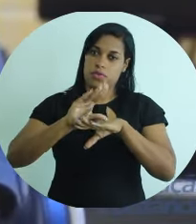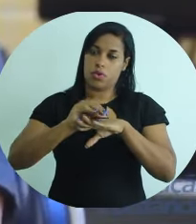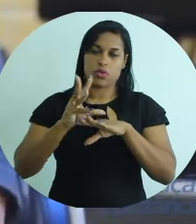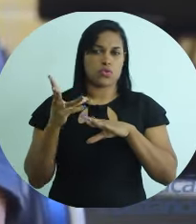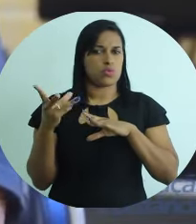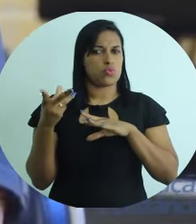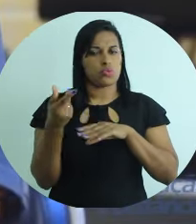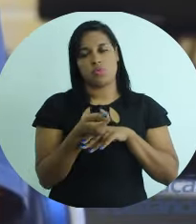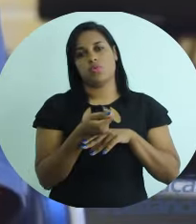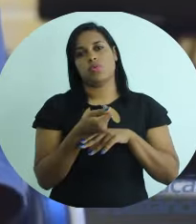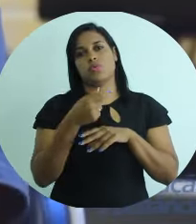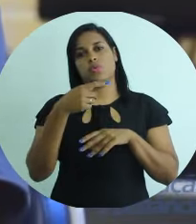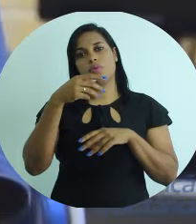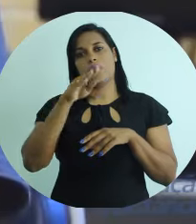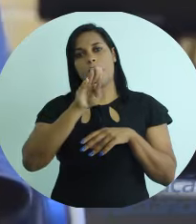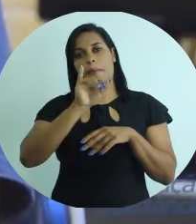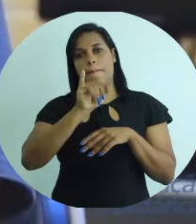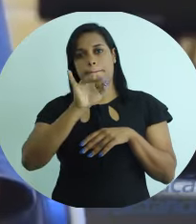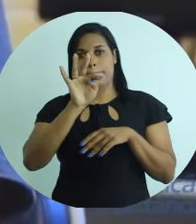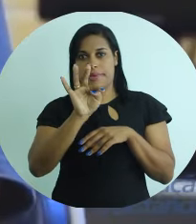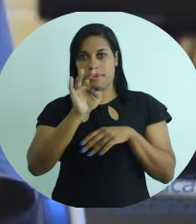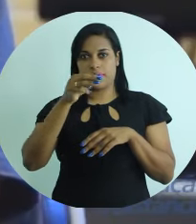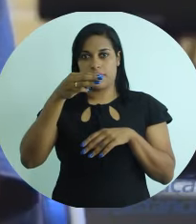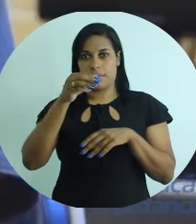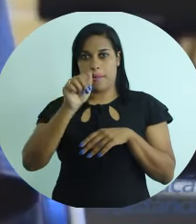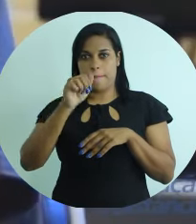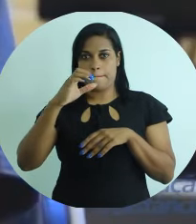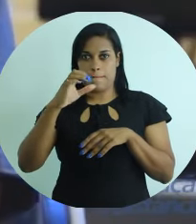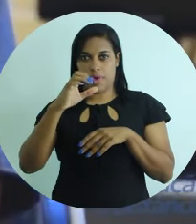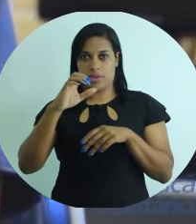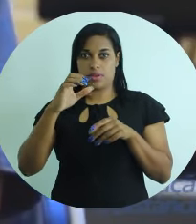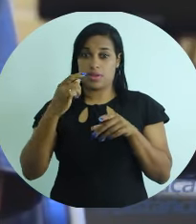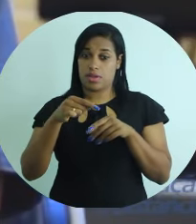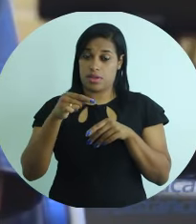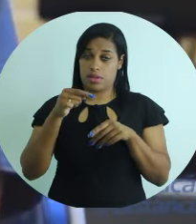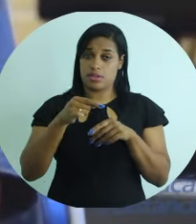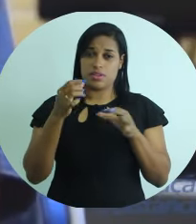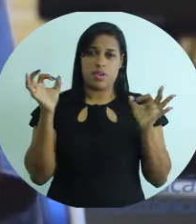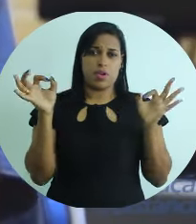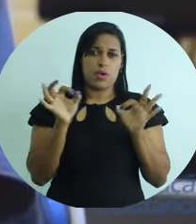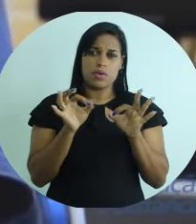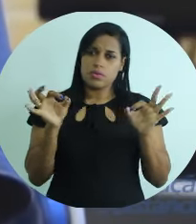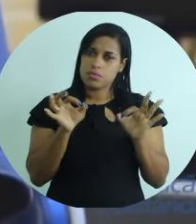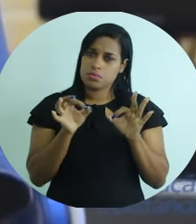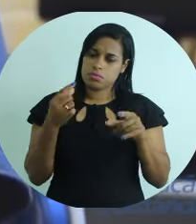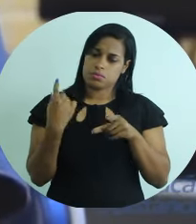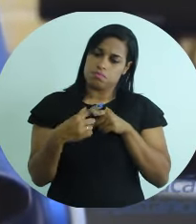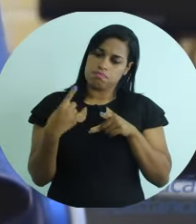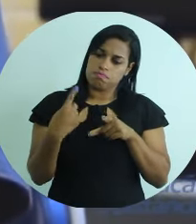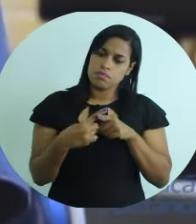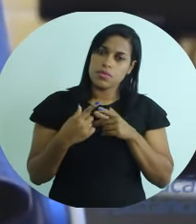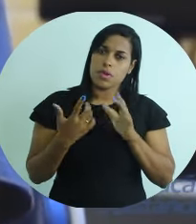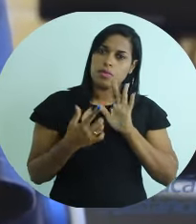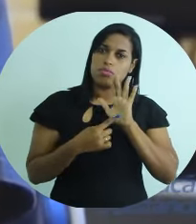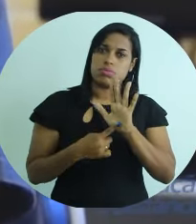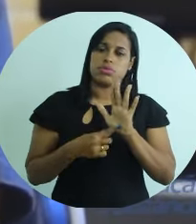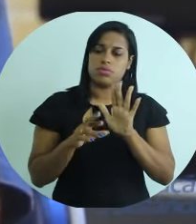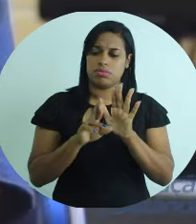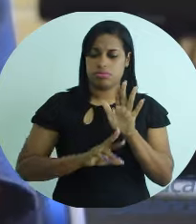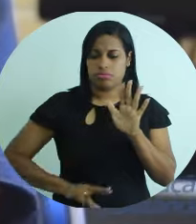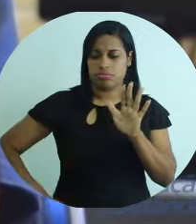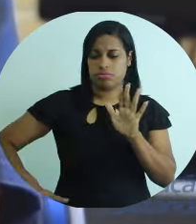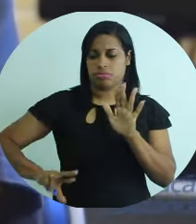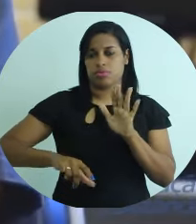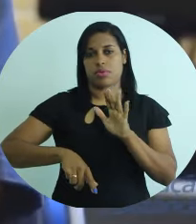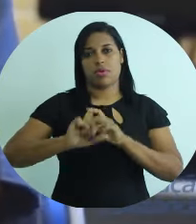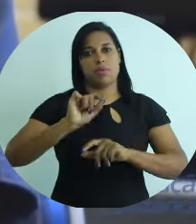relacionado com bitmaps. O GIMP é uma ferramenta excelente para esses propósitos, por quê? Porque ele oferece diversas opções